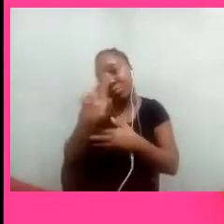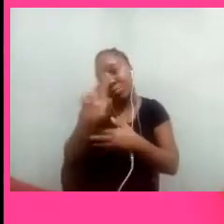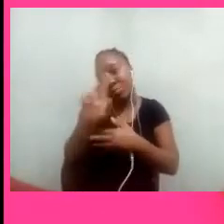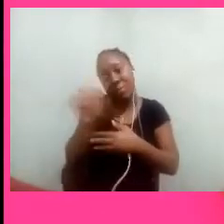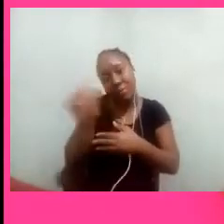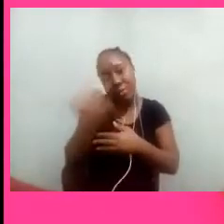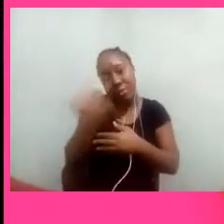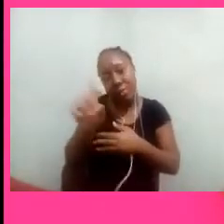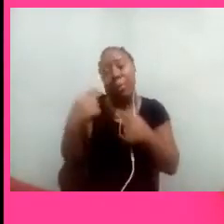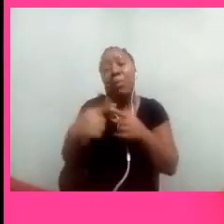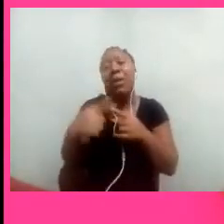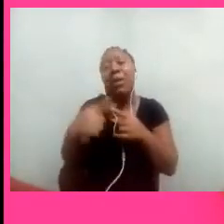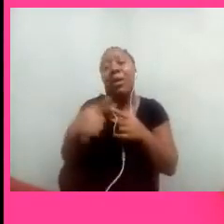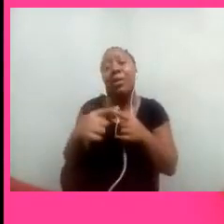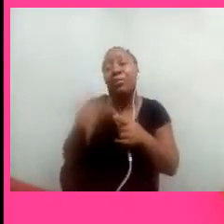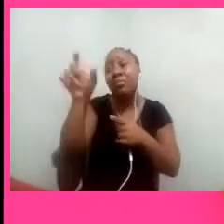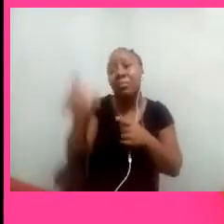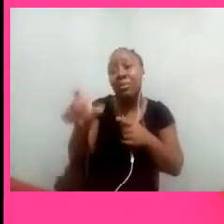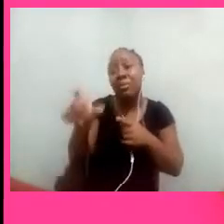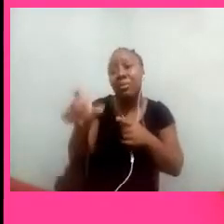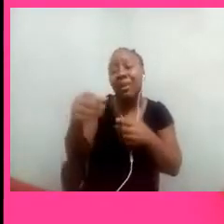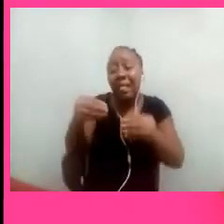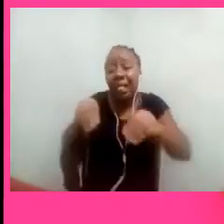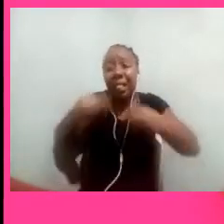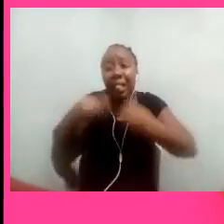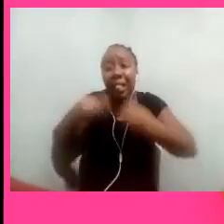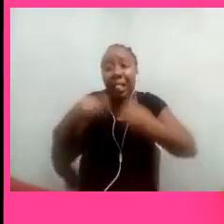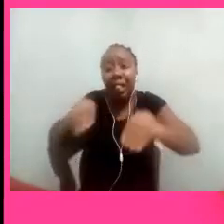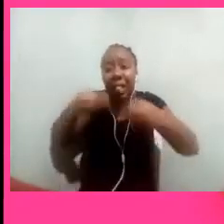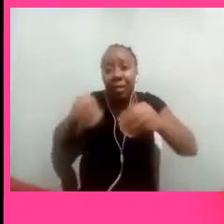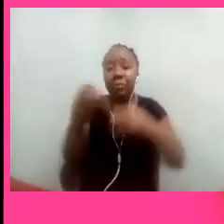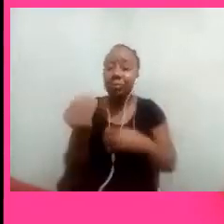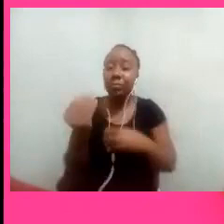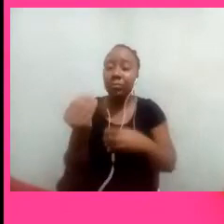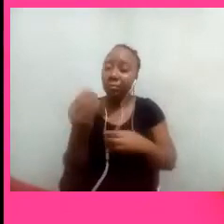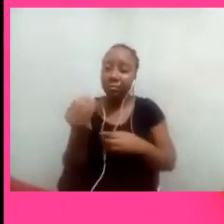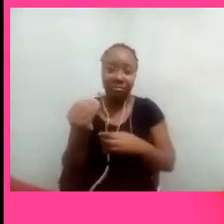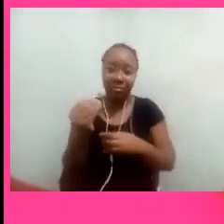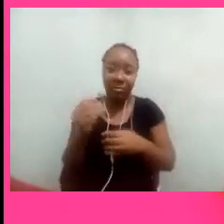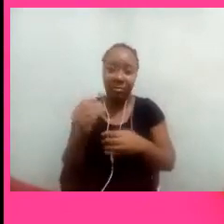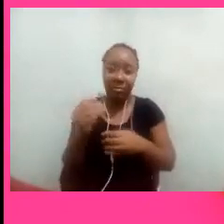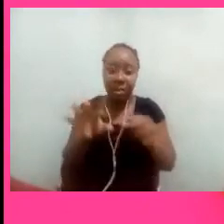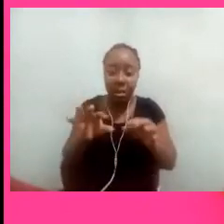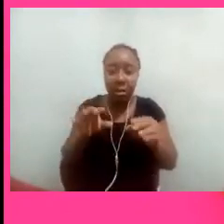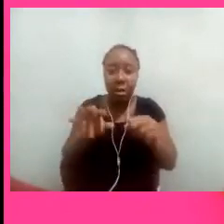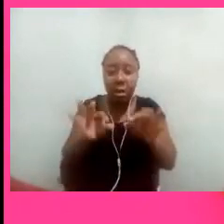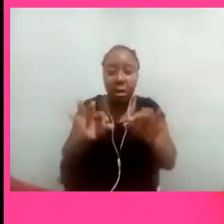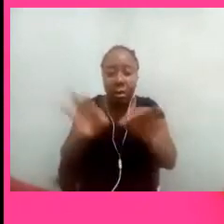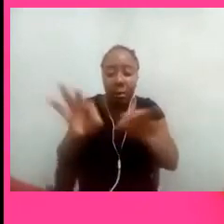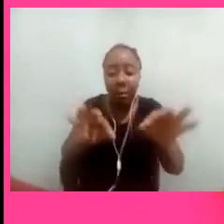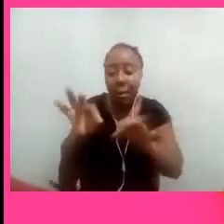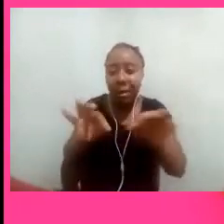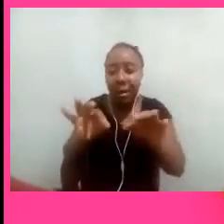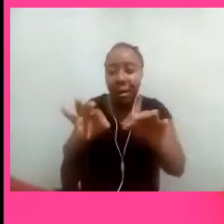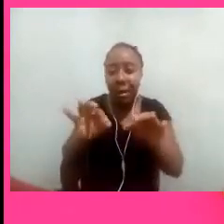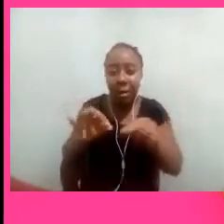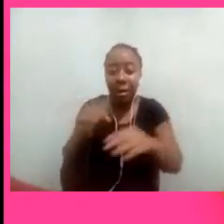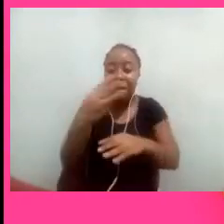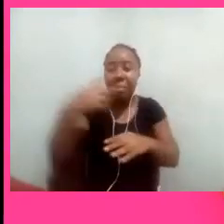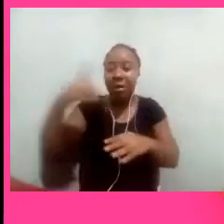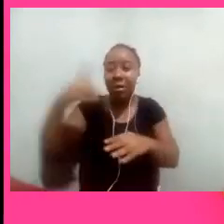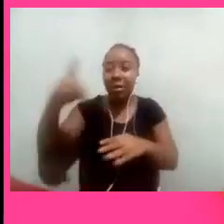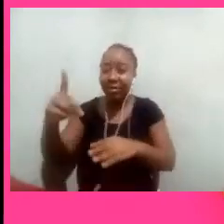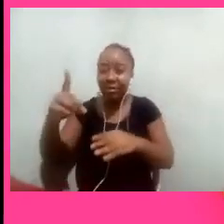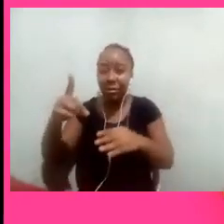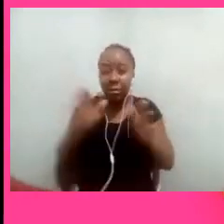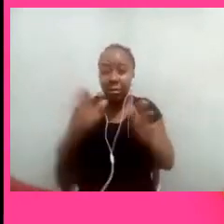ele é muito mole. E ele não vai formar um objeto em 3D e manter o objeto